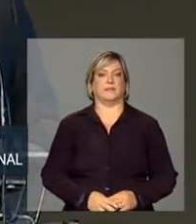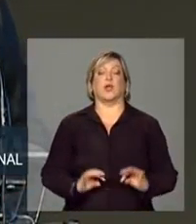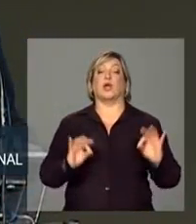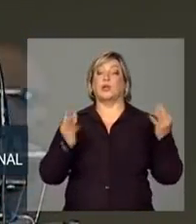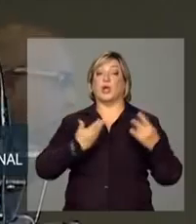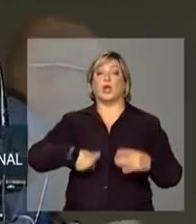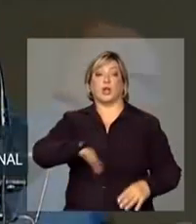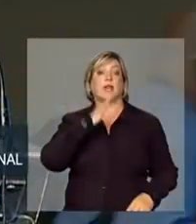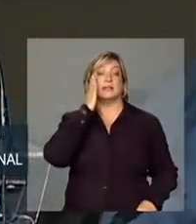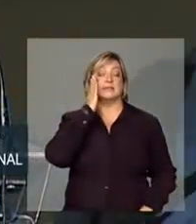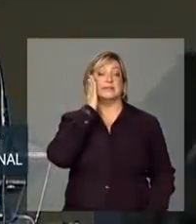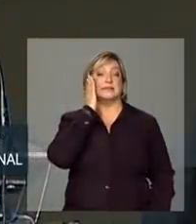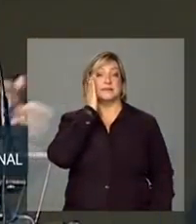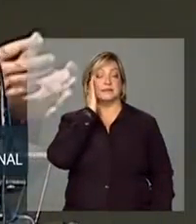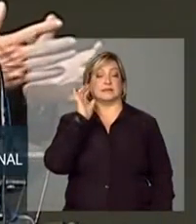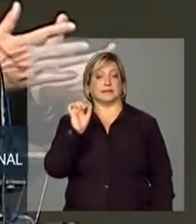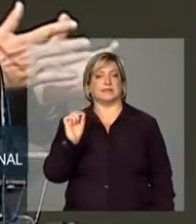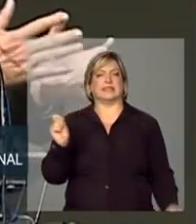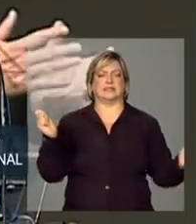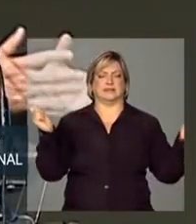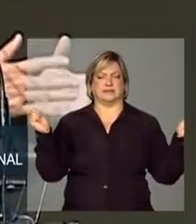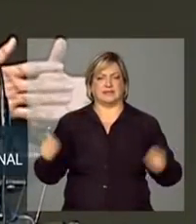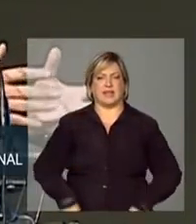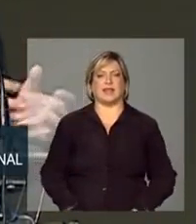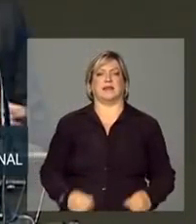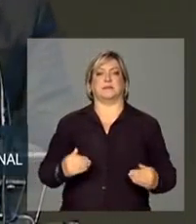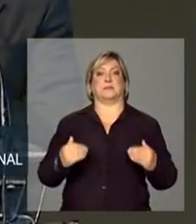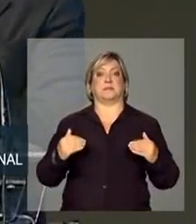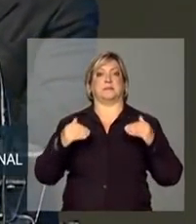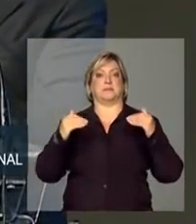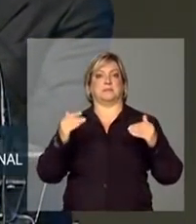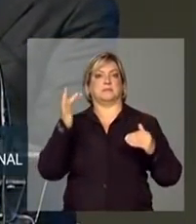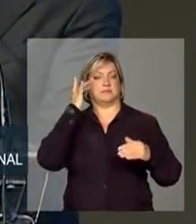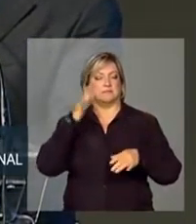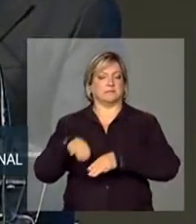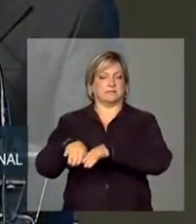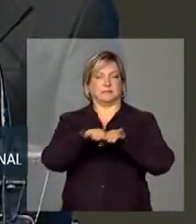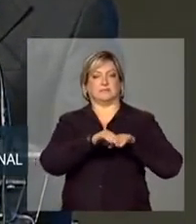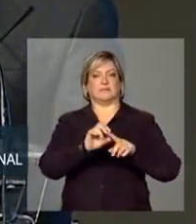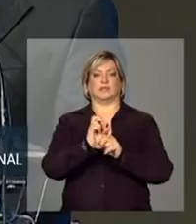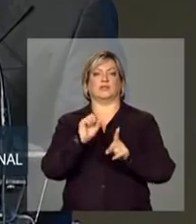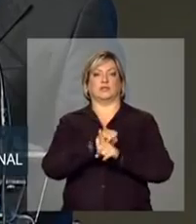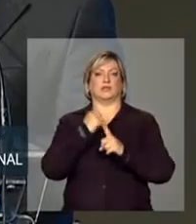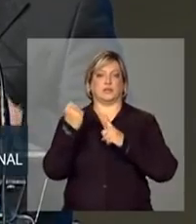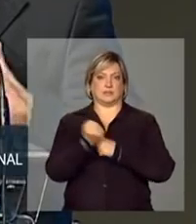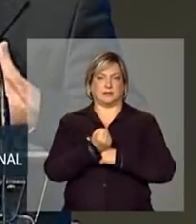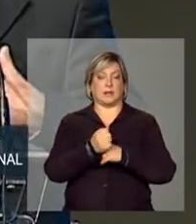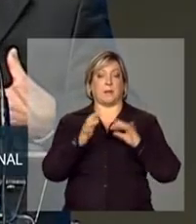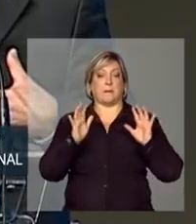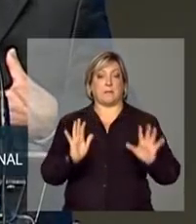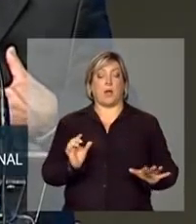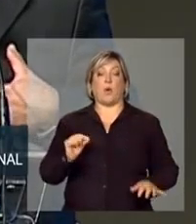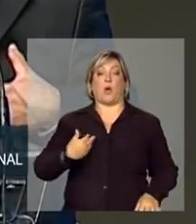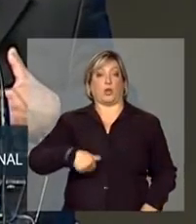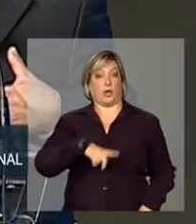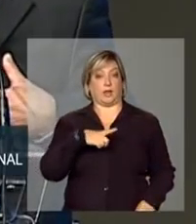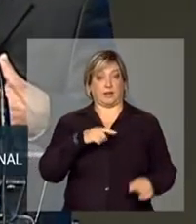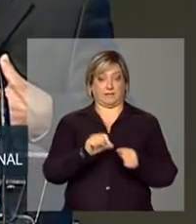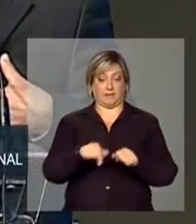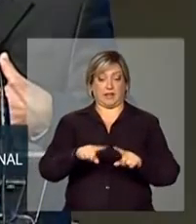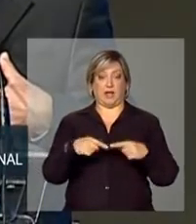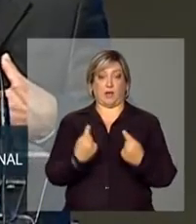média, com pessoas tendo acesso à renda e com a renda tendo direito ao consumo.